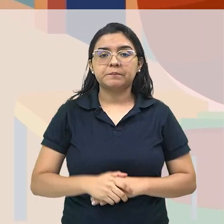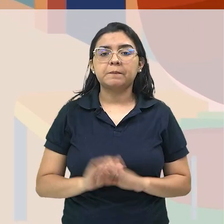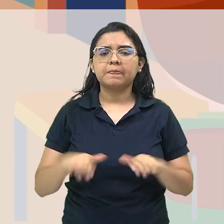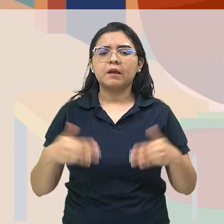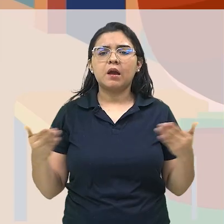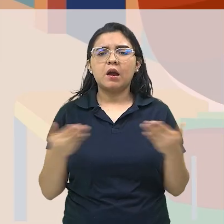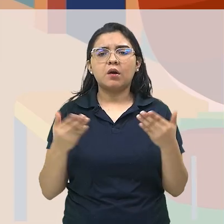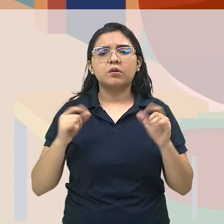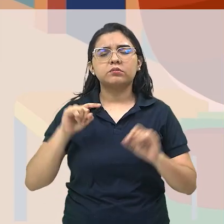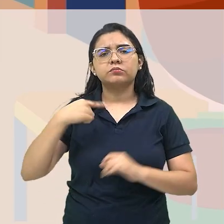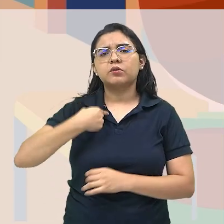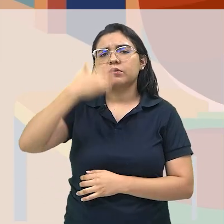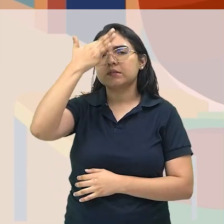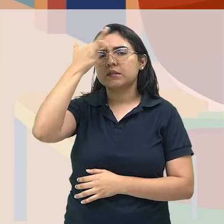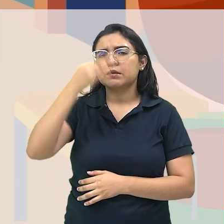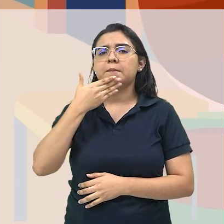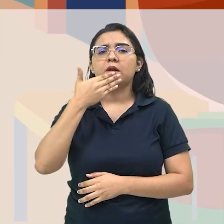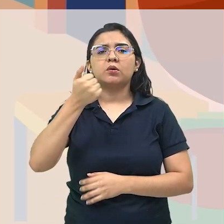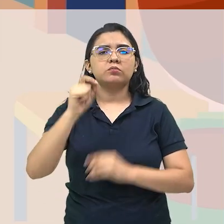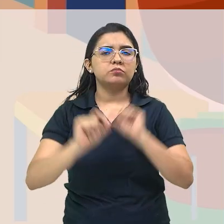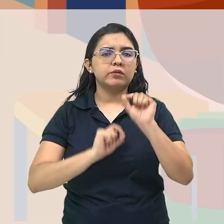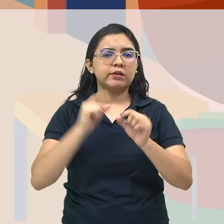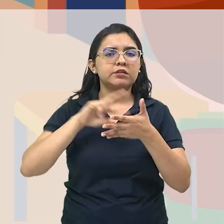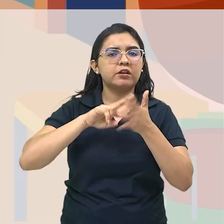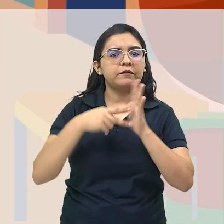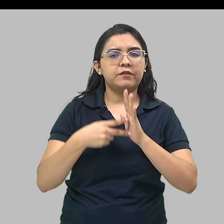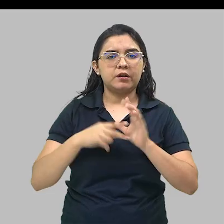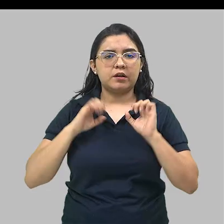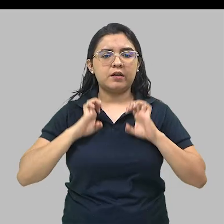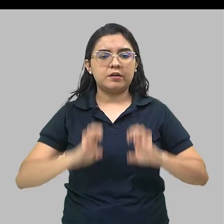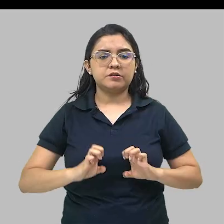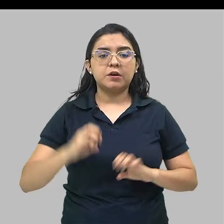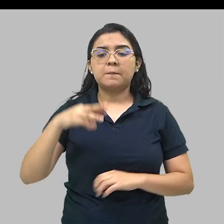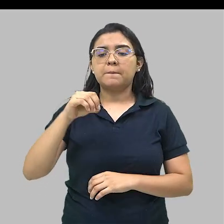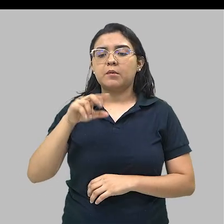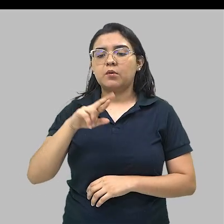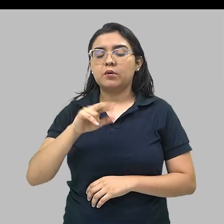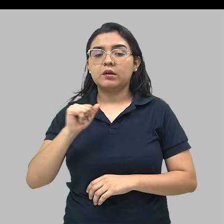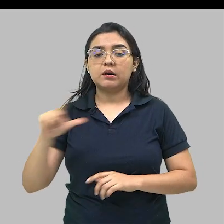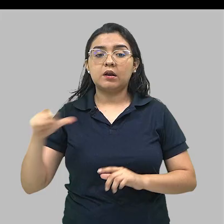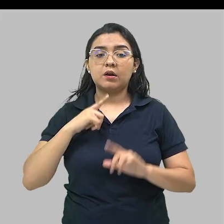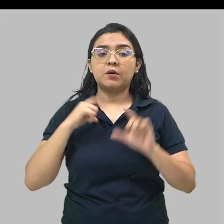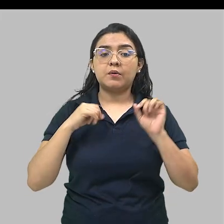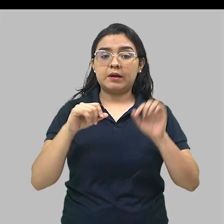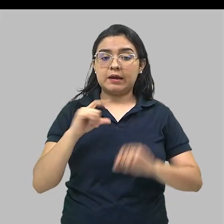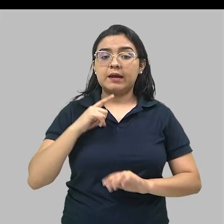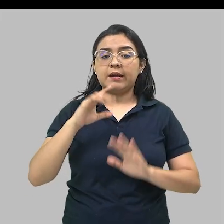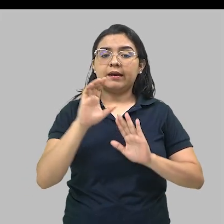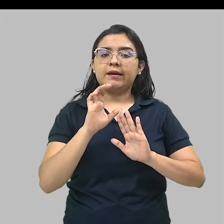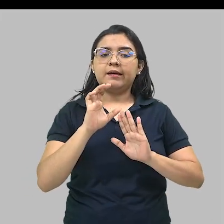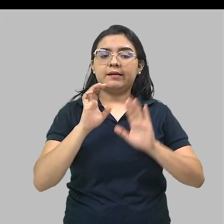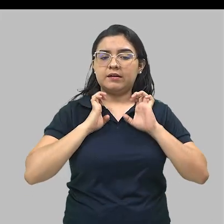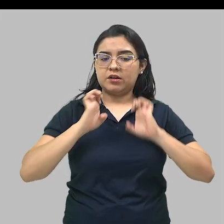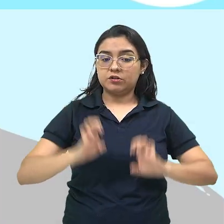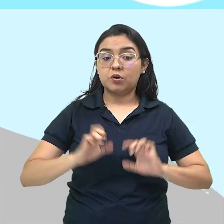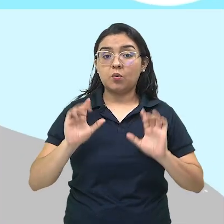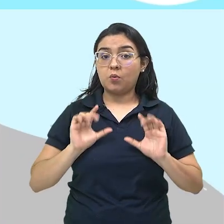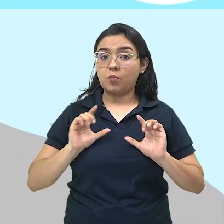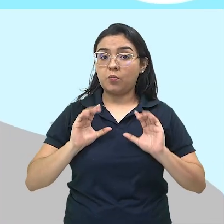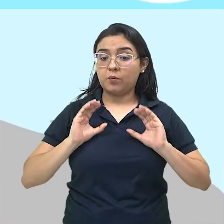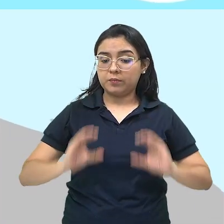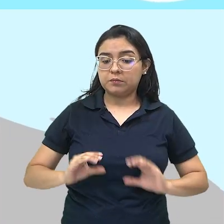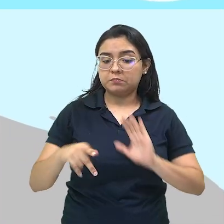Agora, vamos entender melhor o que são ética e moral. Ética é o conjunto de princípios que guia o comportamento